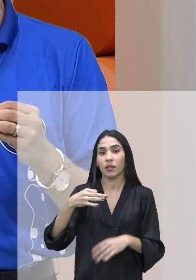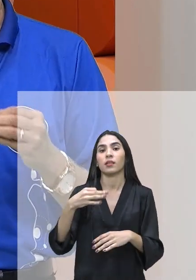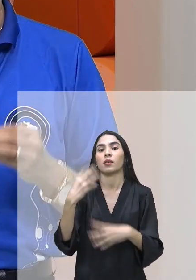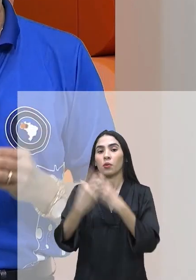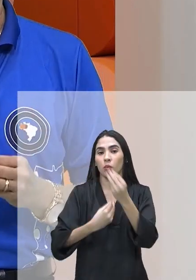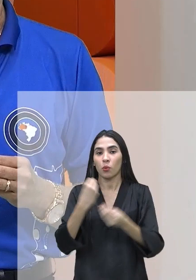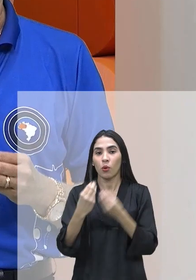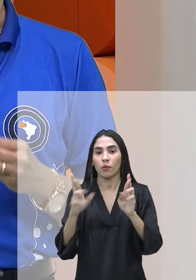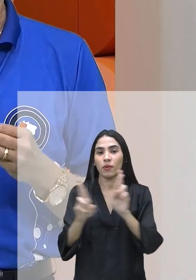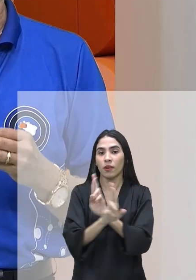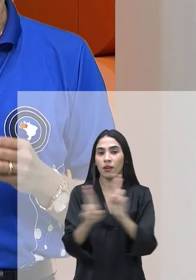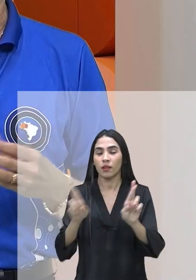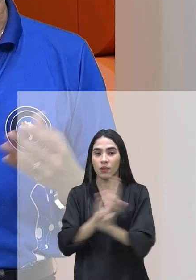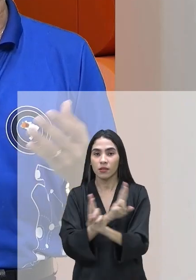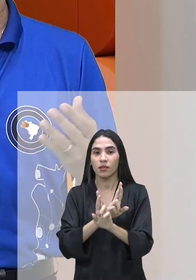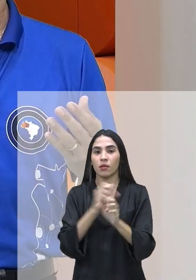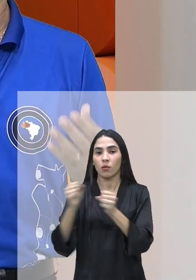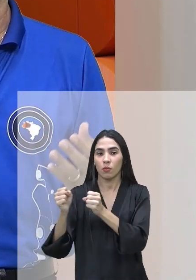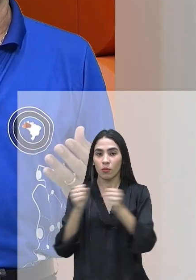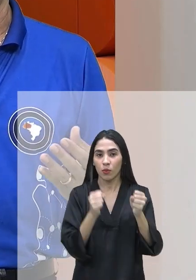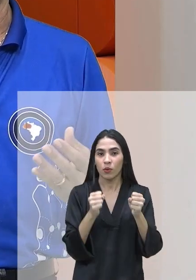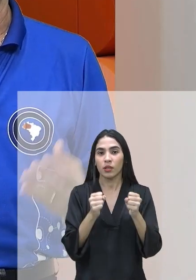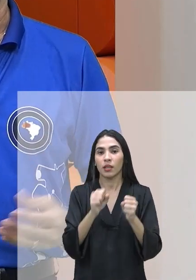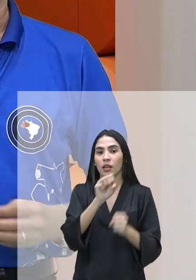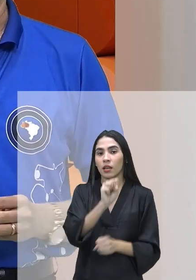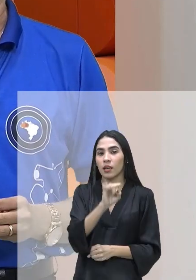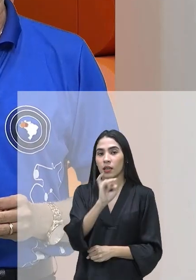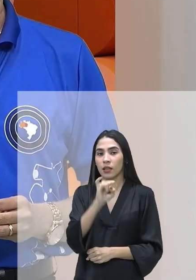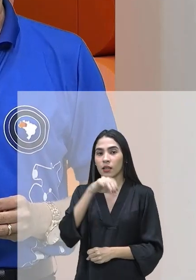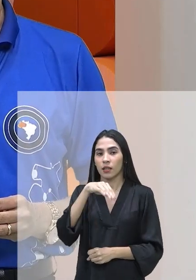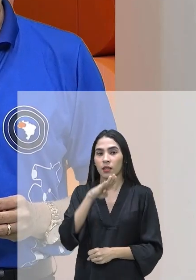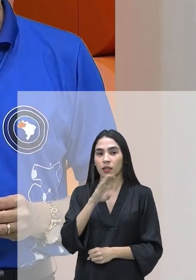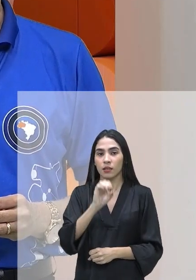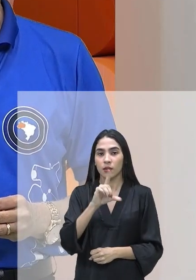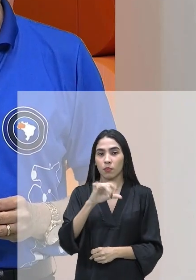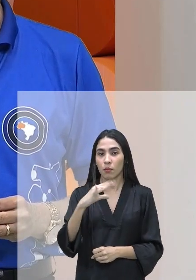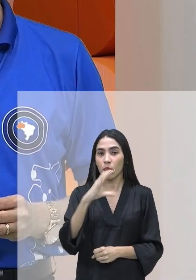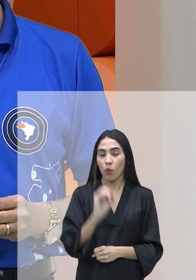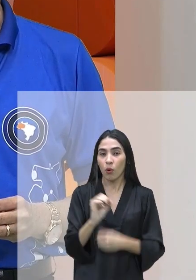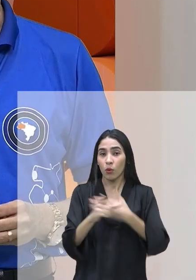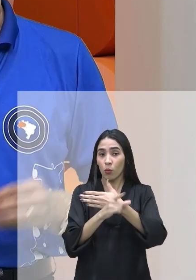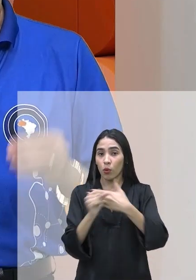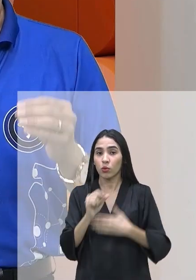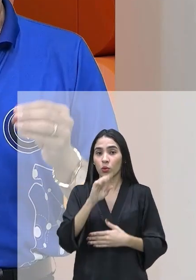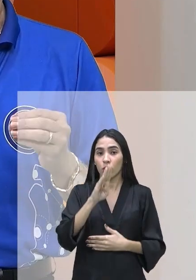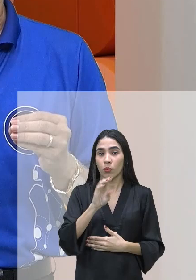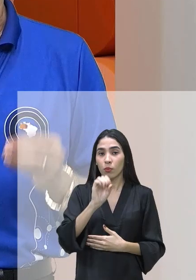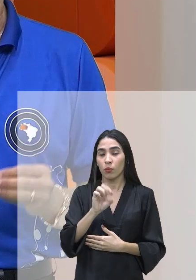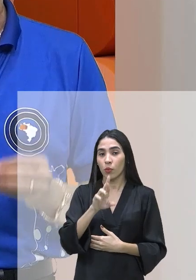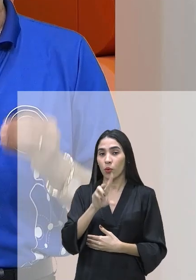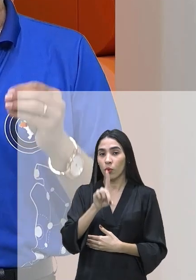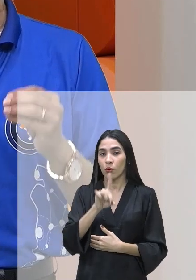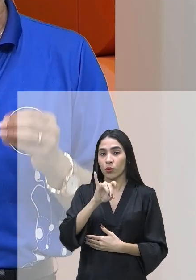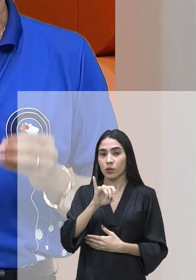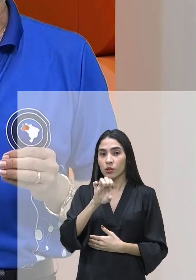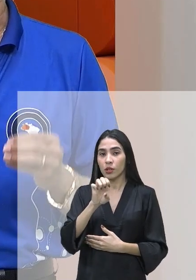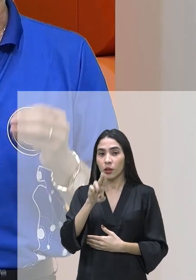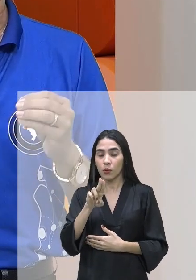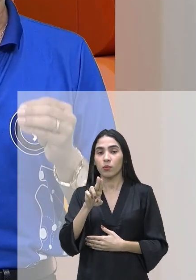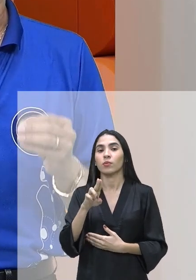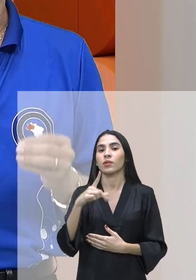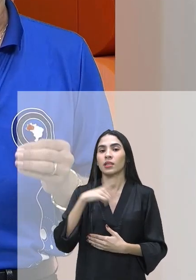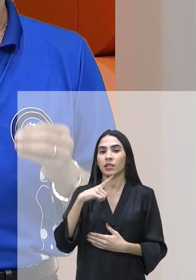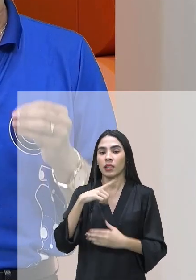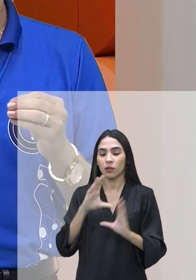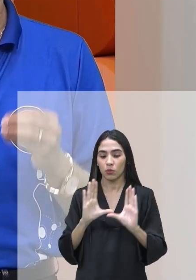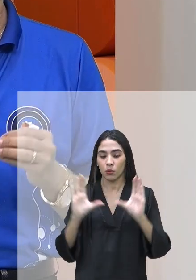esta relação de poder simbólico, na visão de Pierre Bourdieu, ocorre dentro